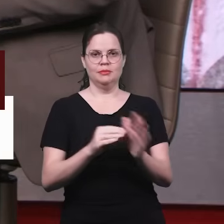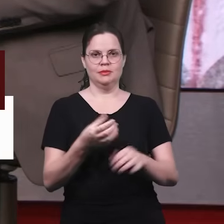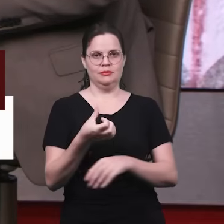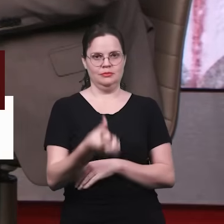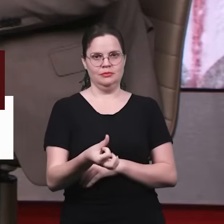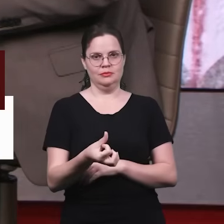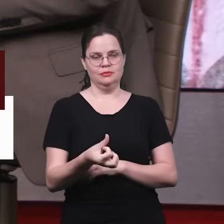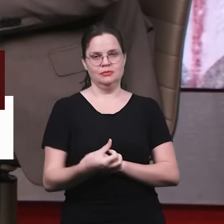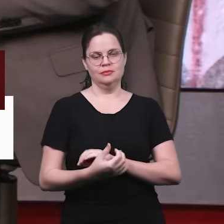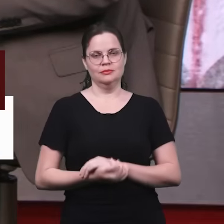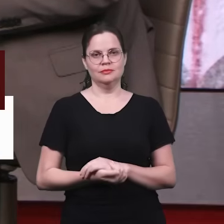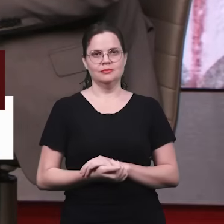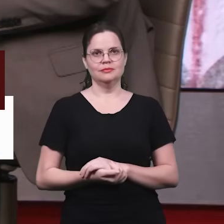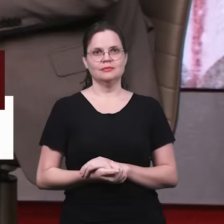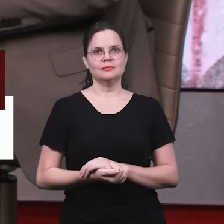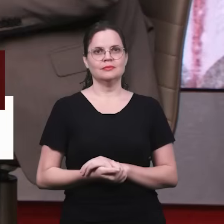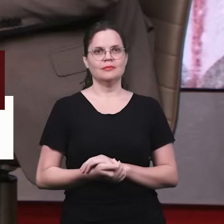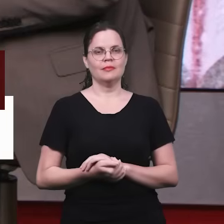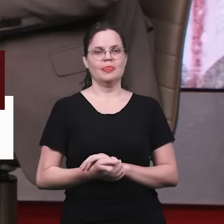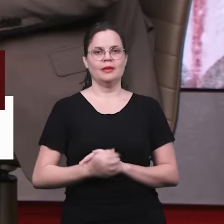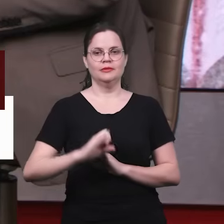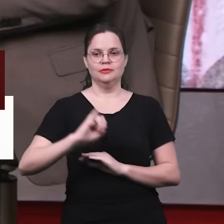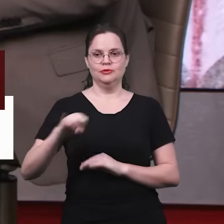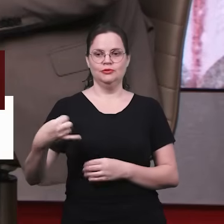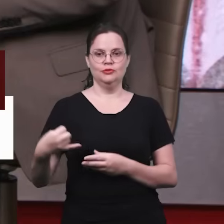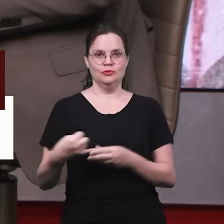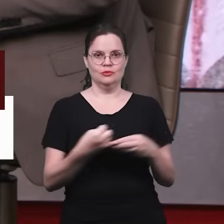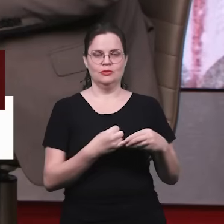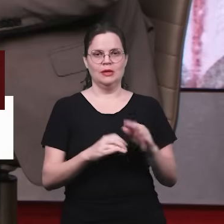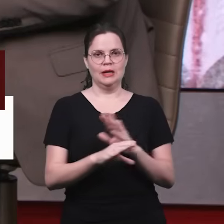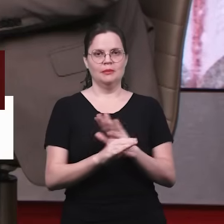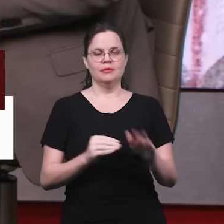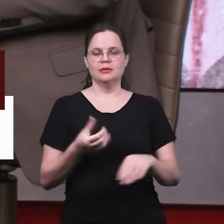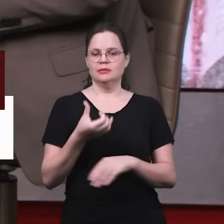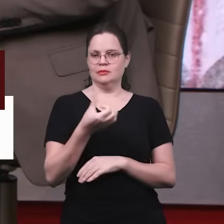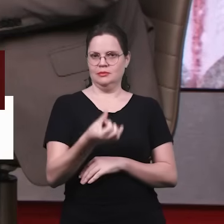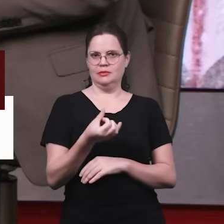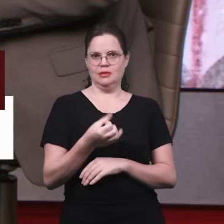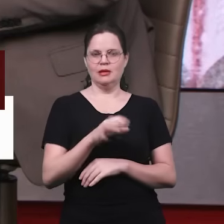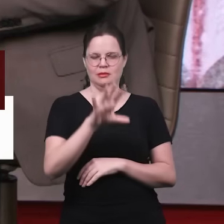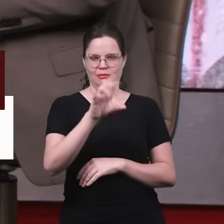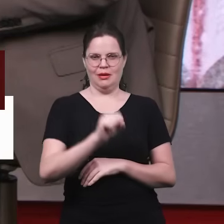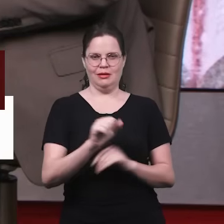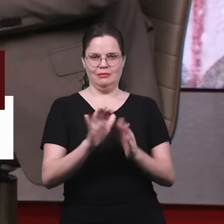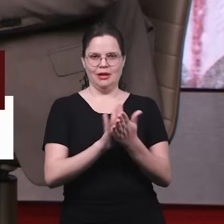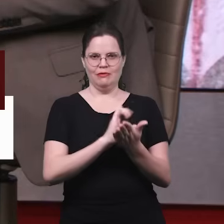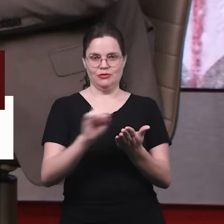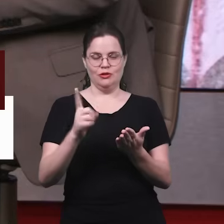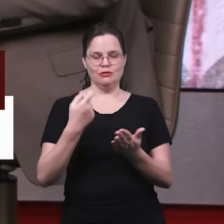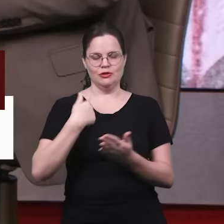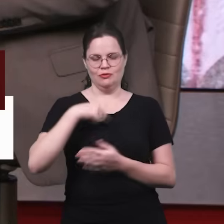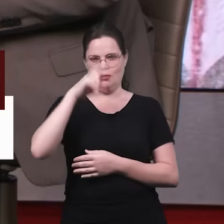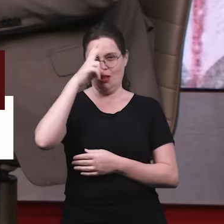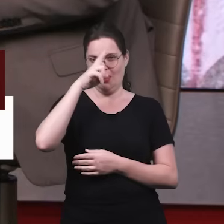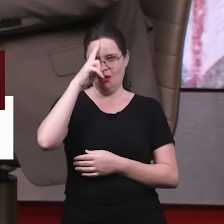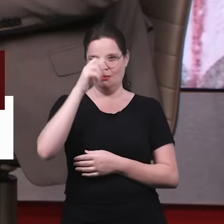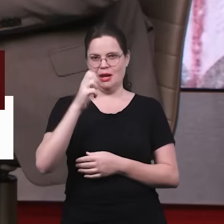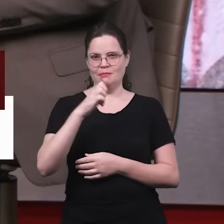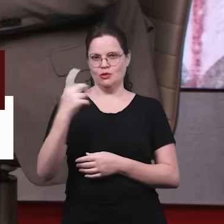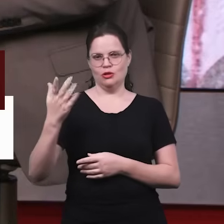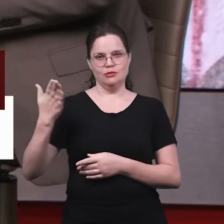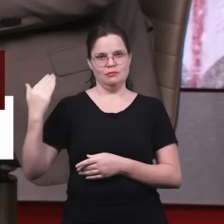6 do livro de Josué. Enquanto você vai abrindo aí a sua Bíblia, eu vou relembrar aqui que no